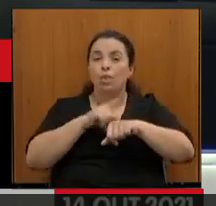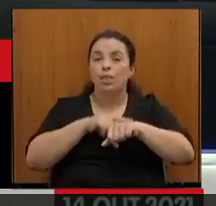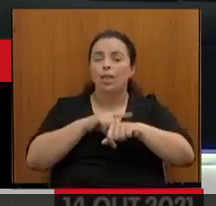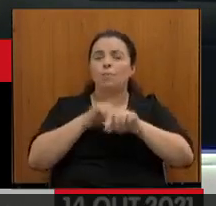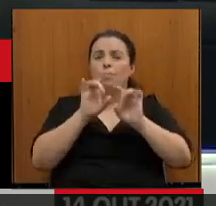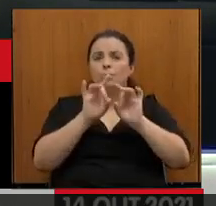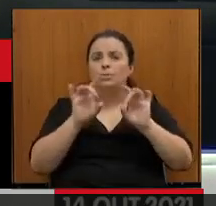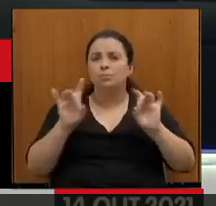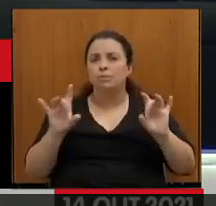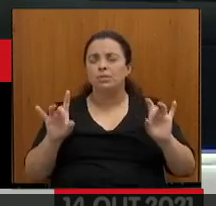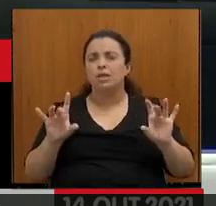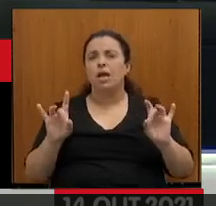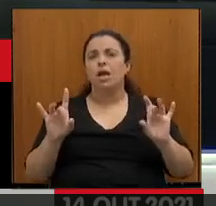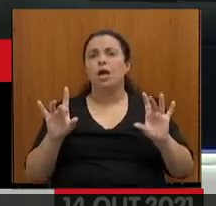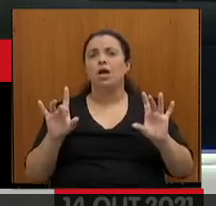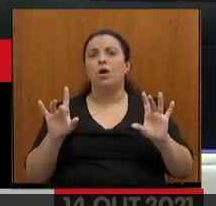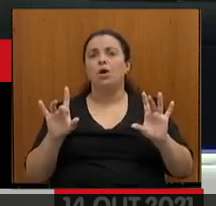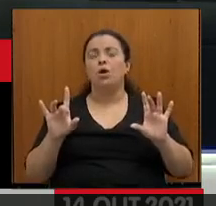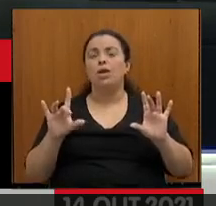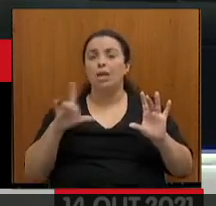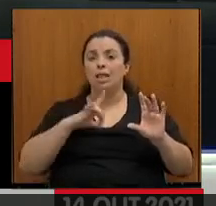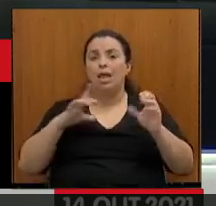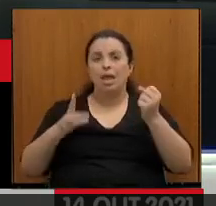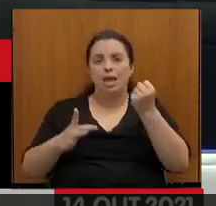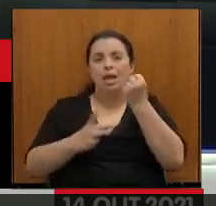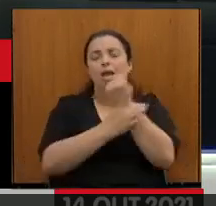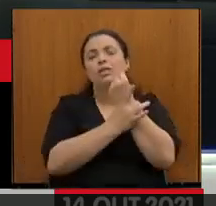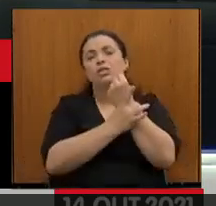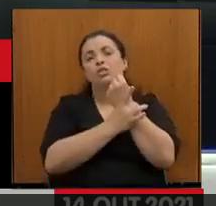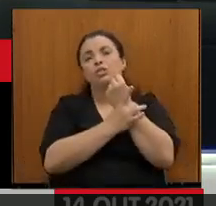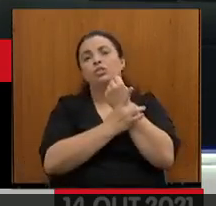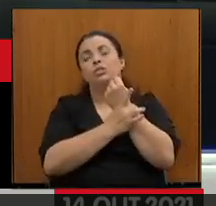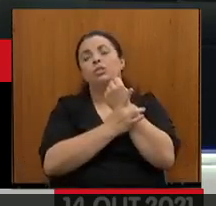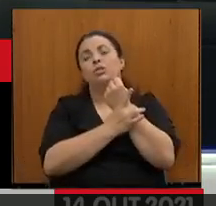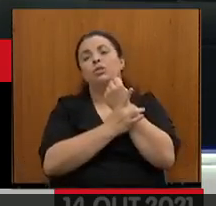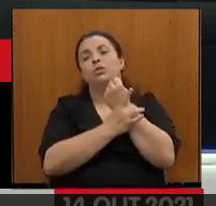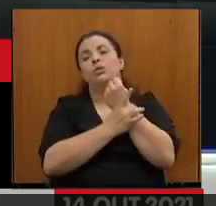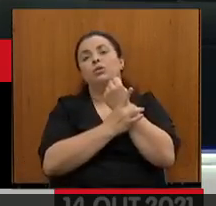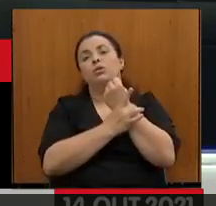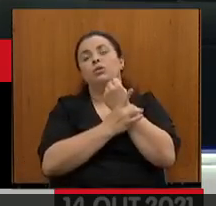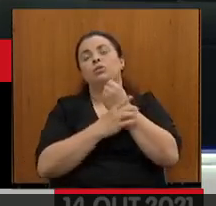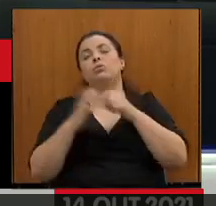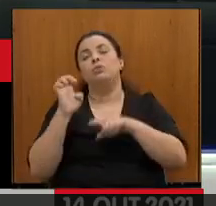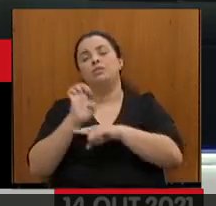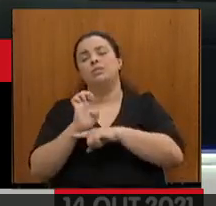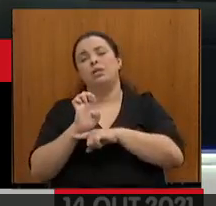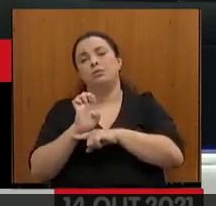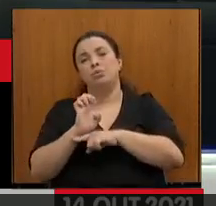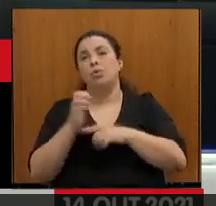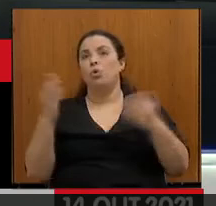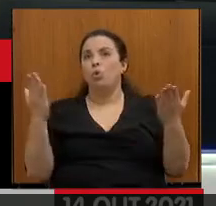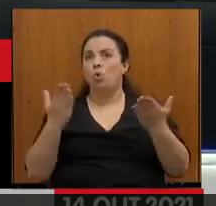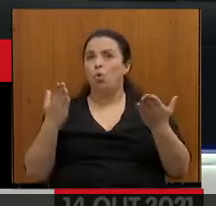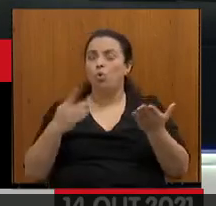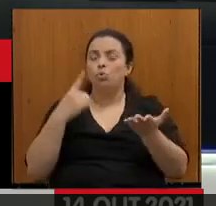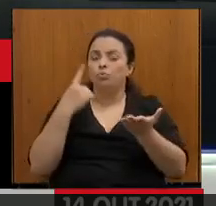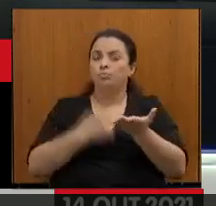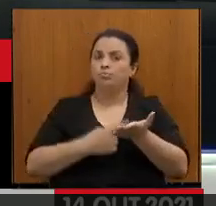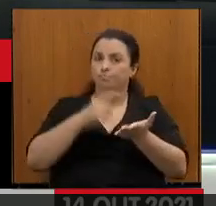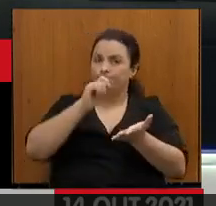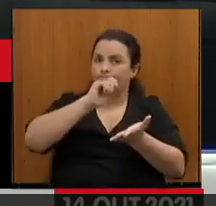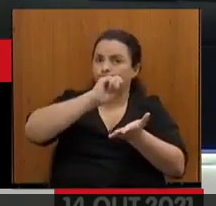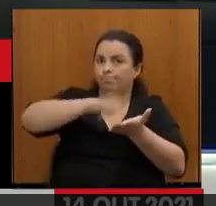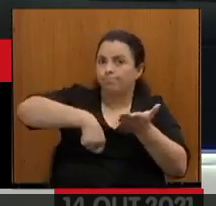sejam integralmente garantidos pelo Estado. O compromisso que hoje assinamos, como disse aqui, sem dúvida,